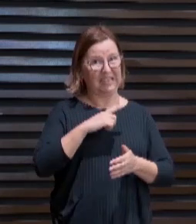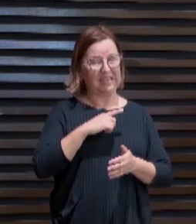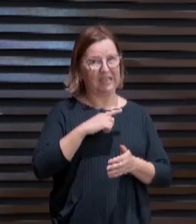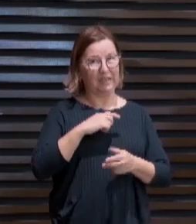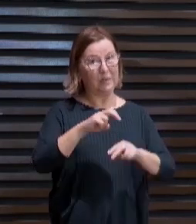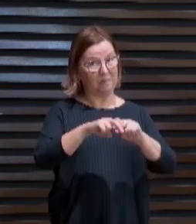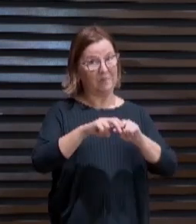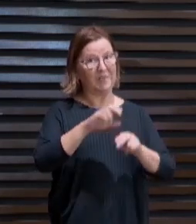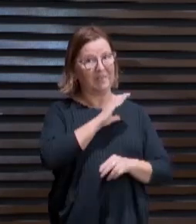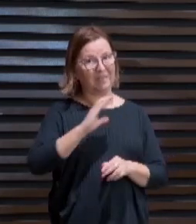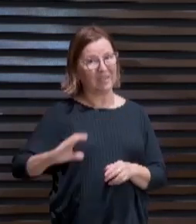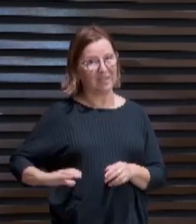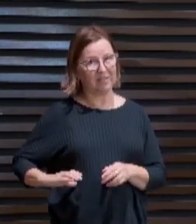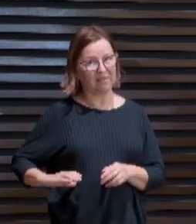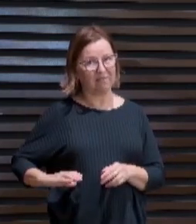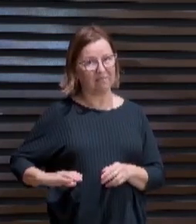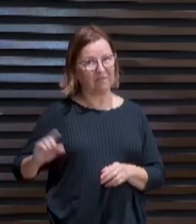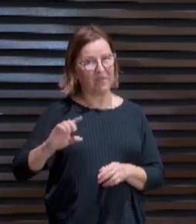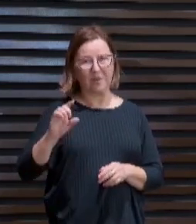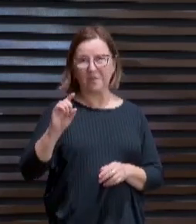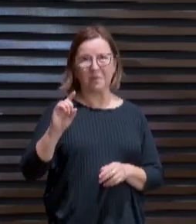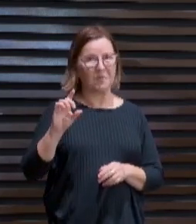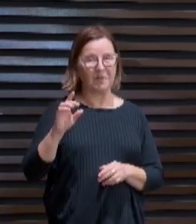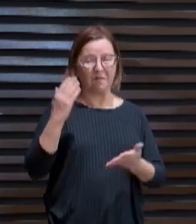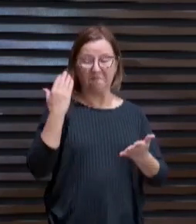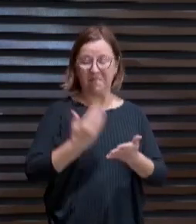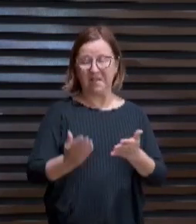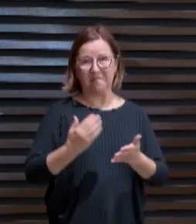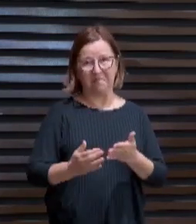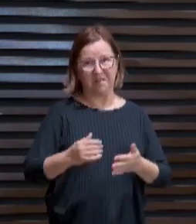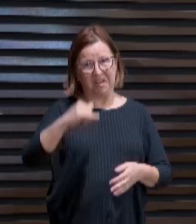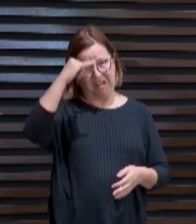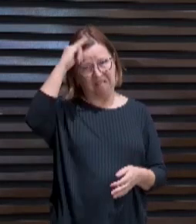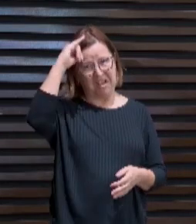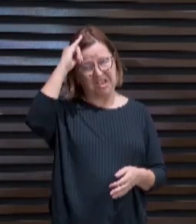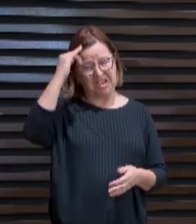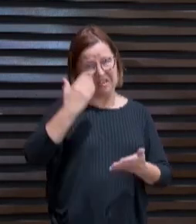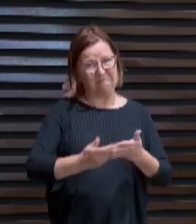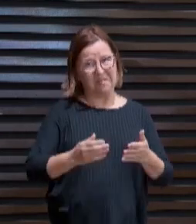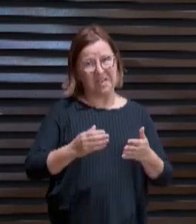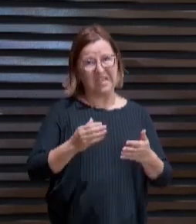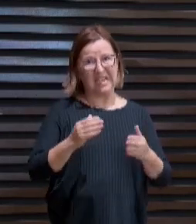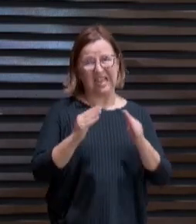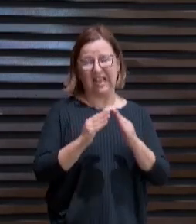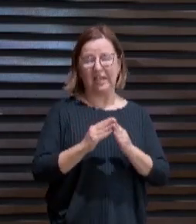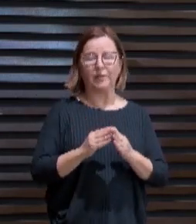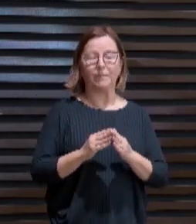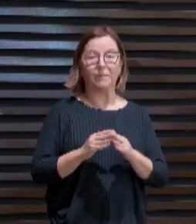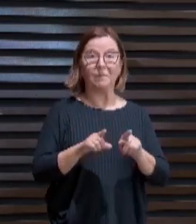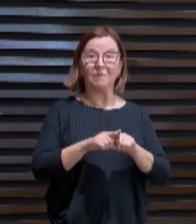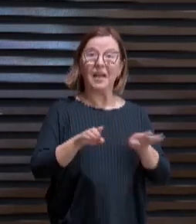E não se trata apenas de perder patrimônio, meus irmãos. Imagine que se você fosse um advogado, você também perderia o seu